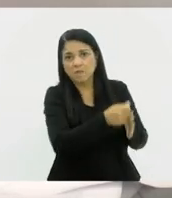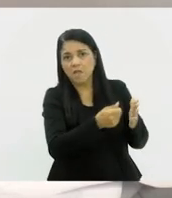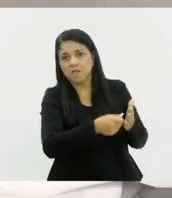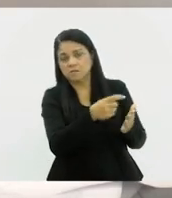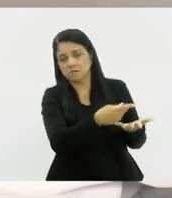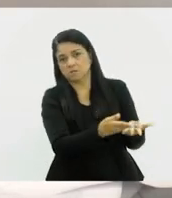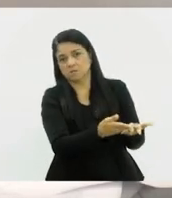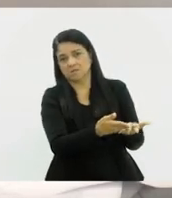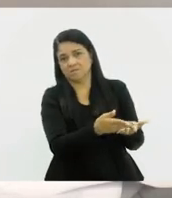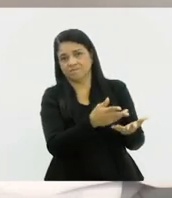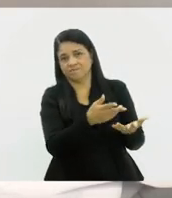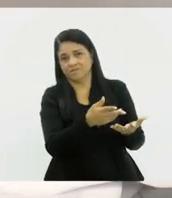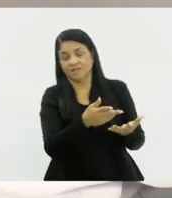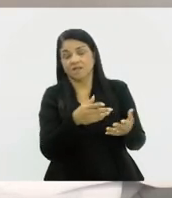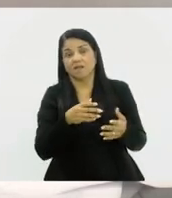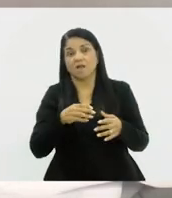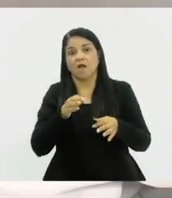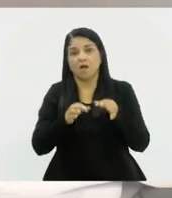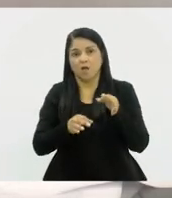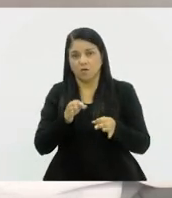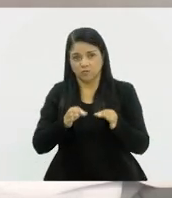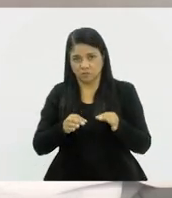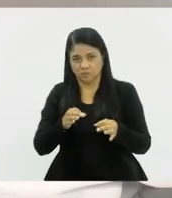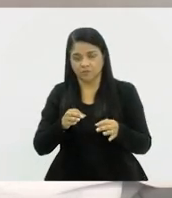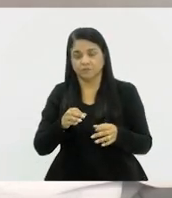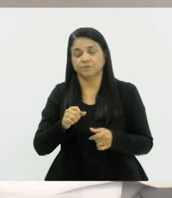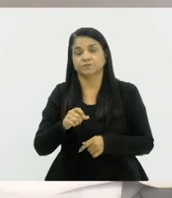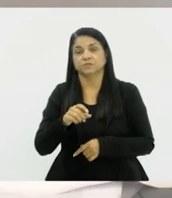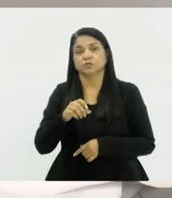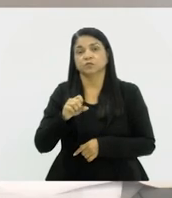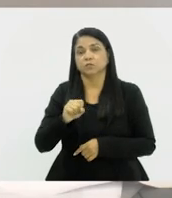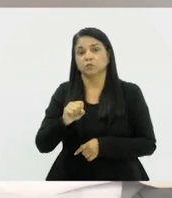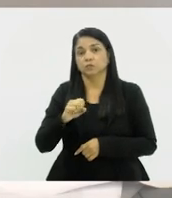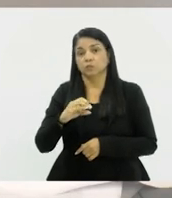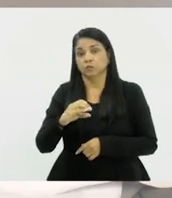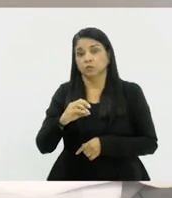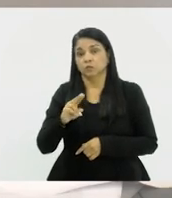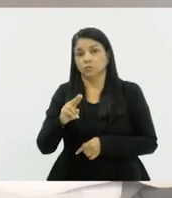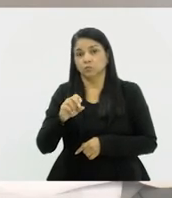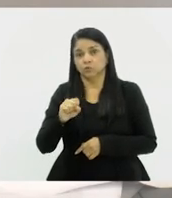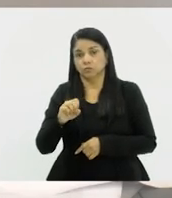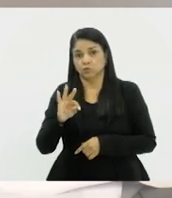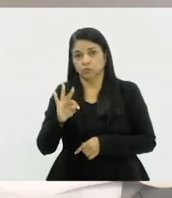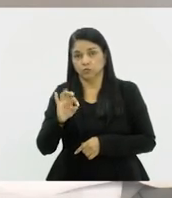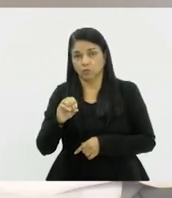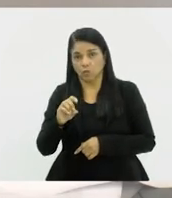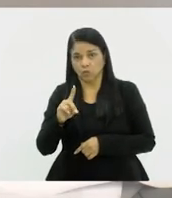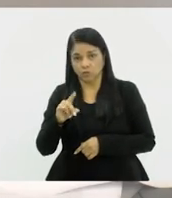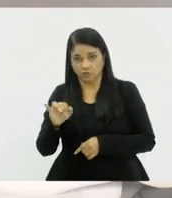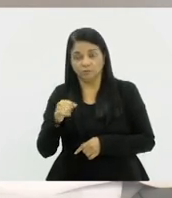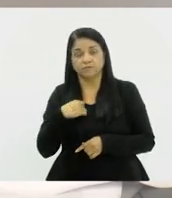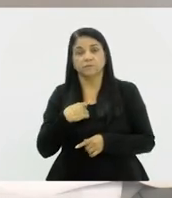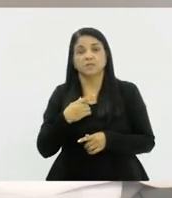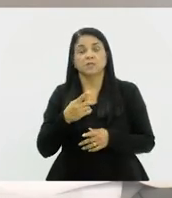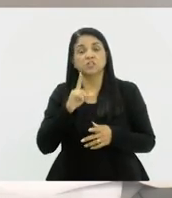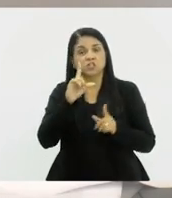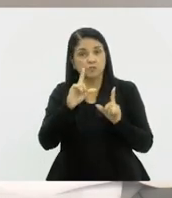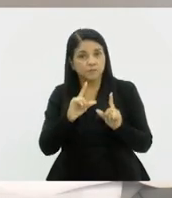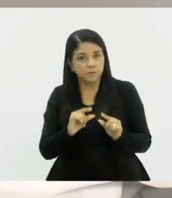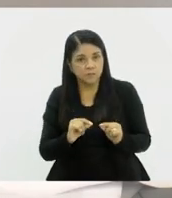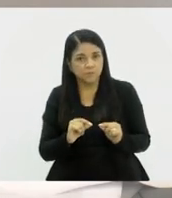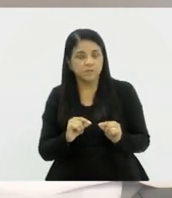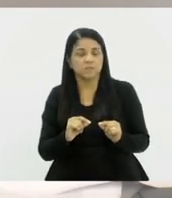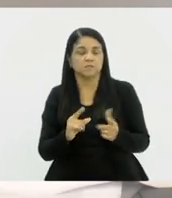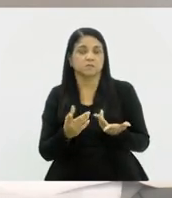audiência de Custódia não acaba com a injustiça mas inibe dificulta e minimiza uma